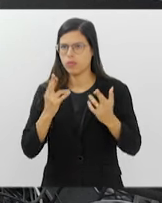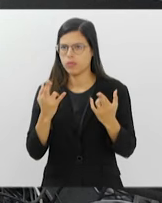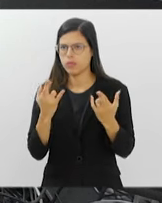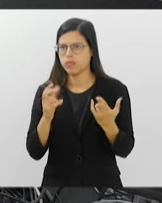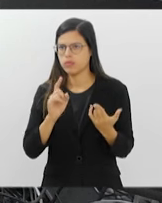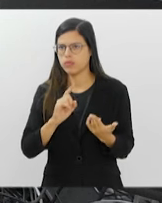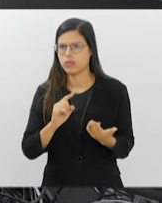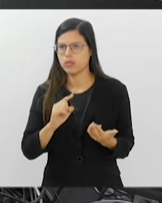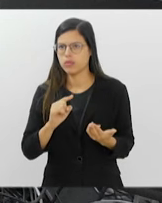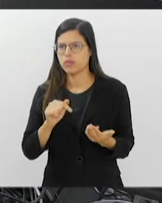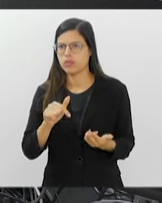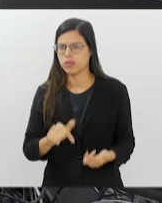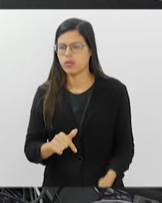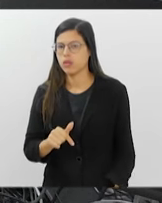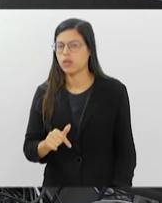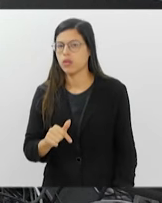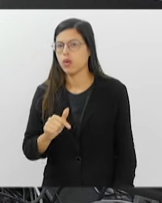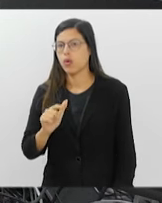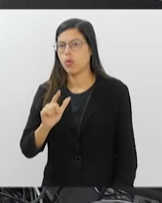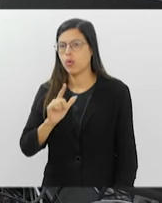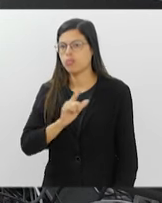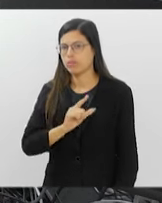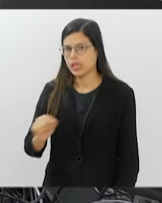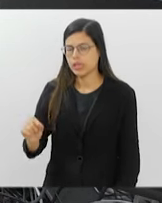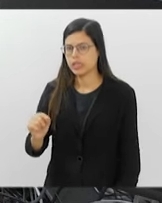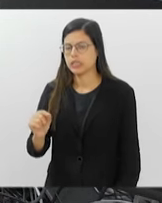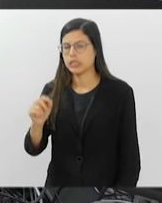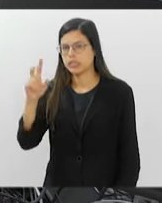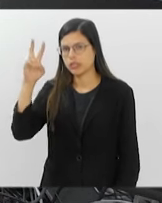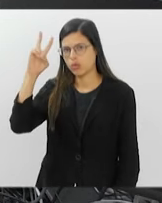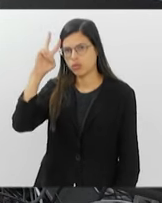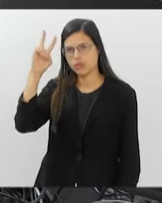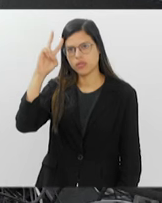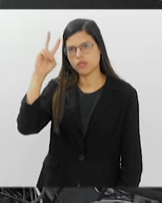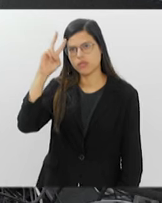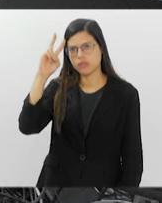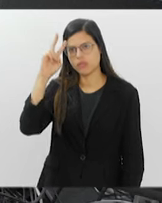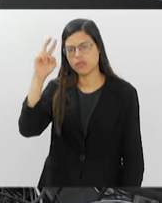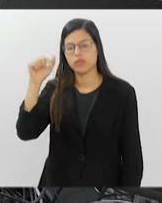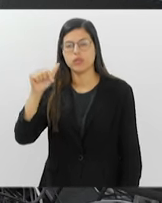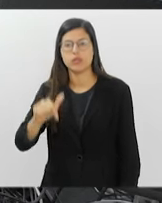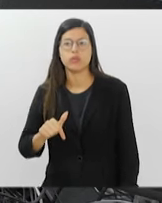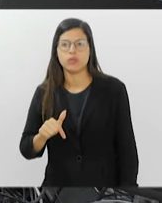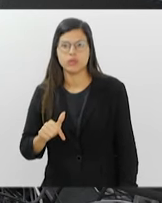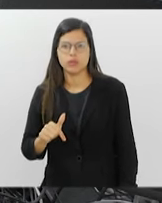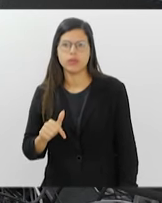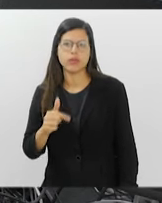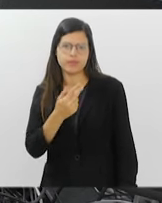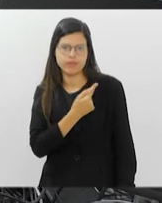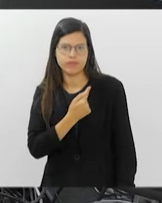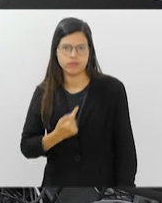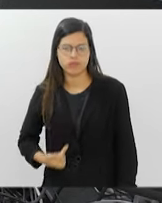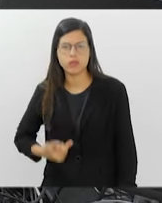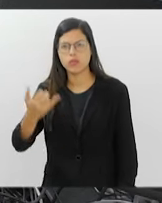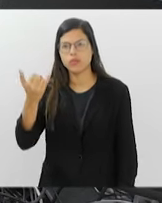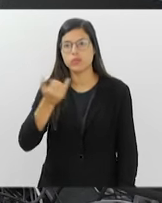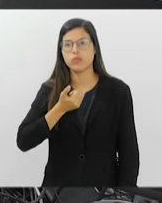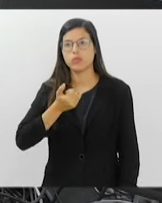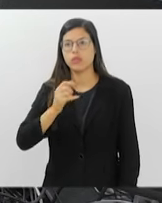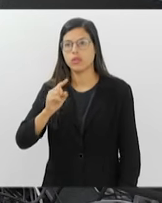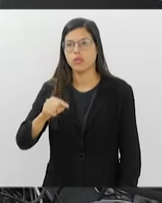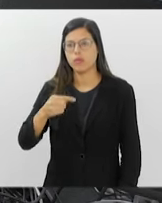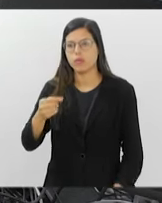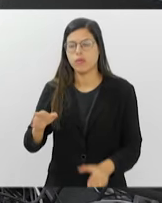comunicado pelo governador da mesa oneração na segunda-feira de lá eu fui direto para o quartel do comando